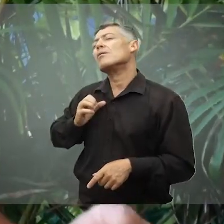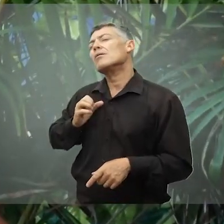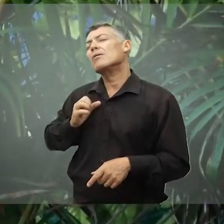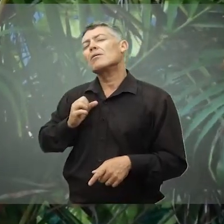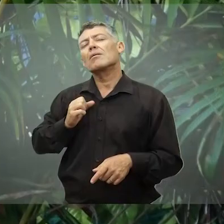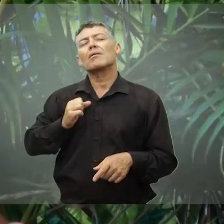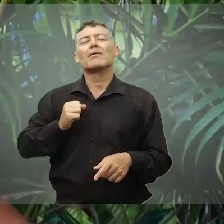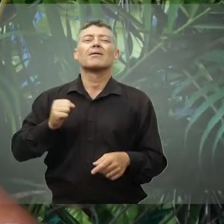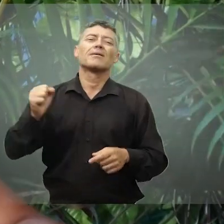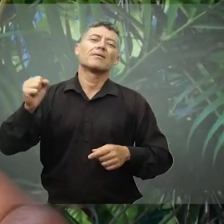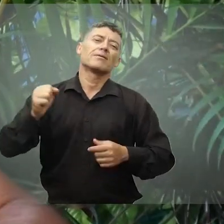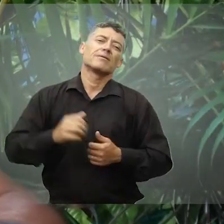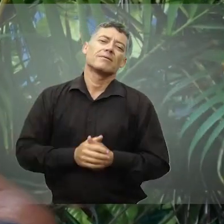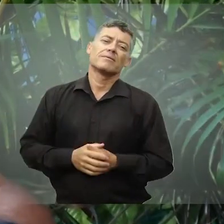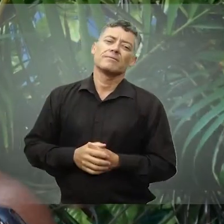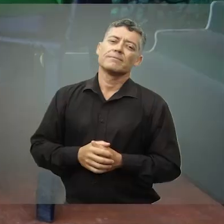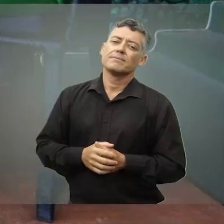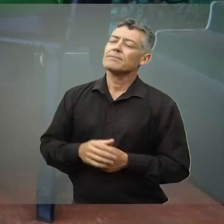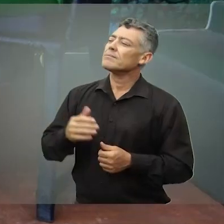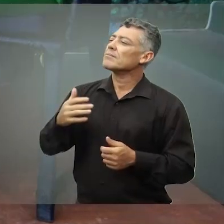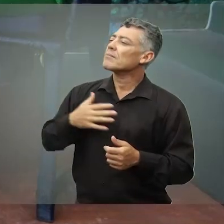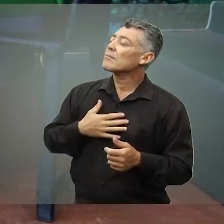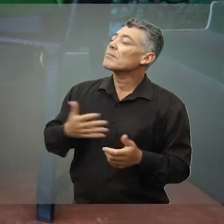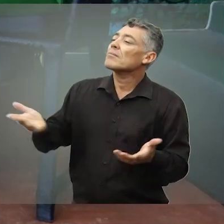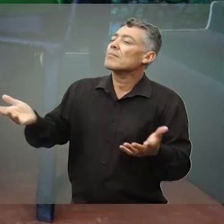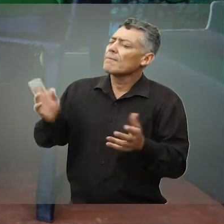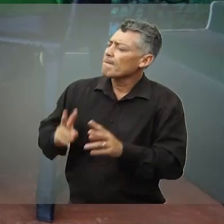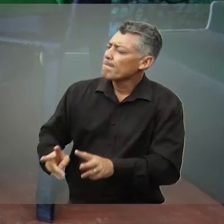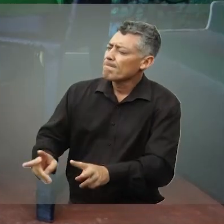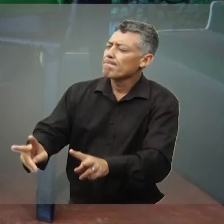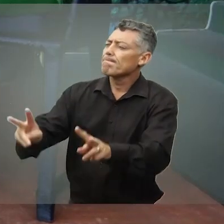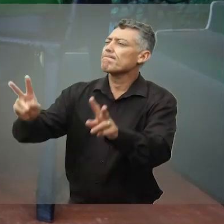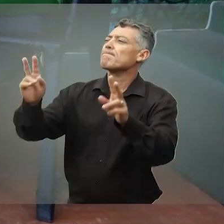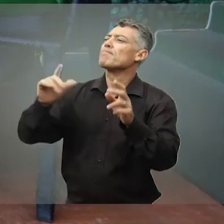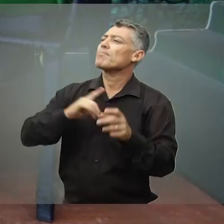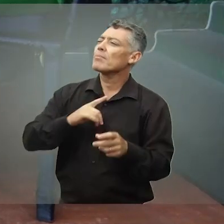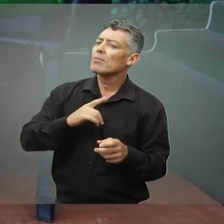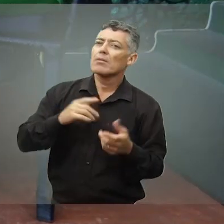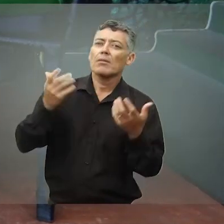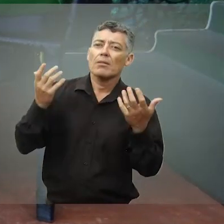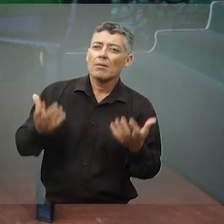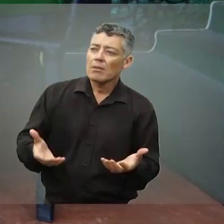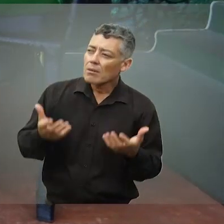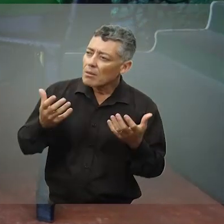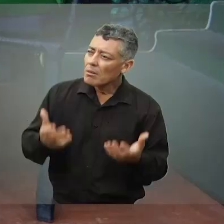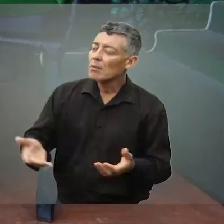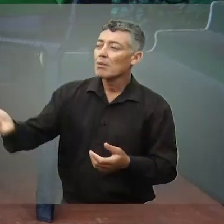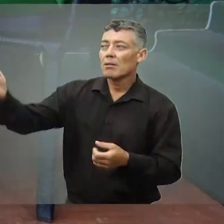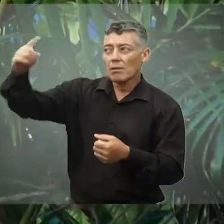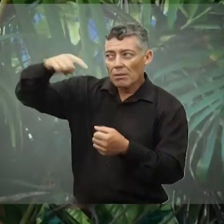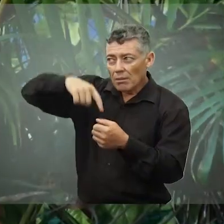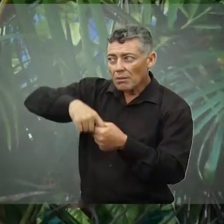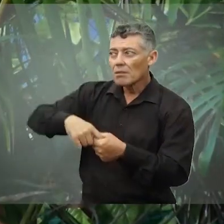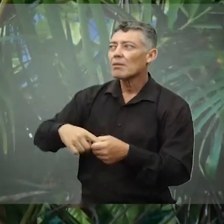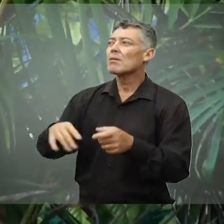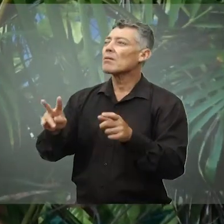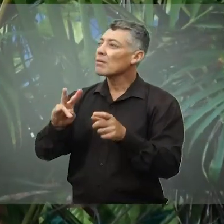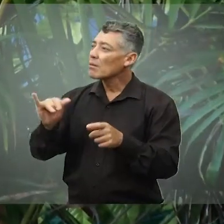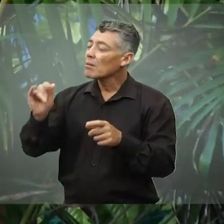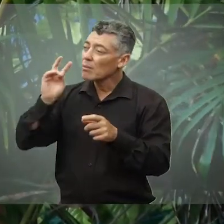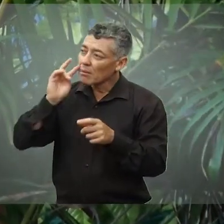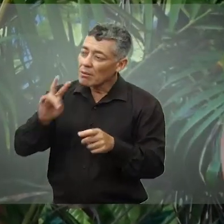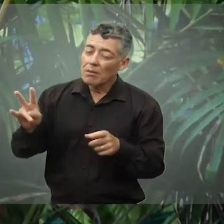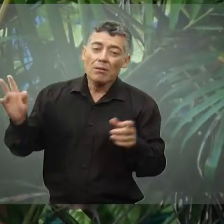amor, vai. Se apressa, eu quero de novo te ver.